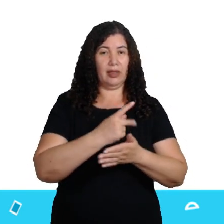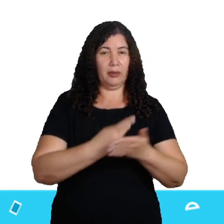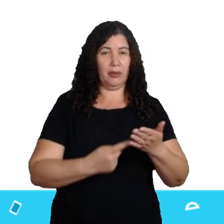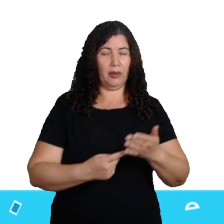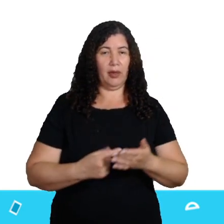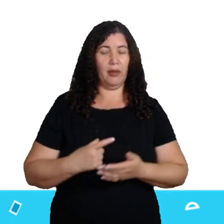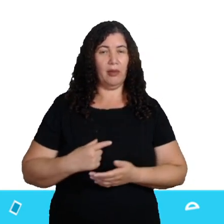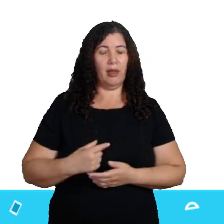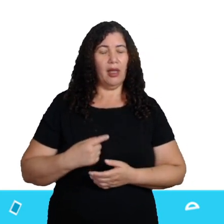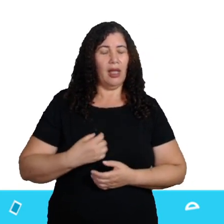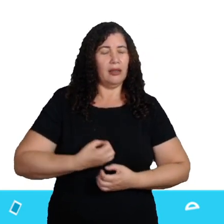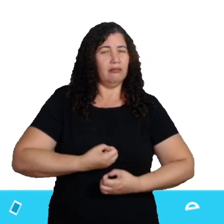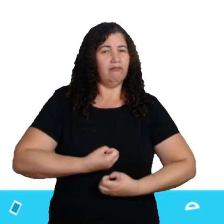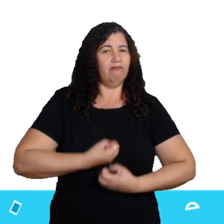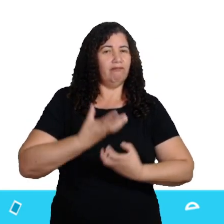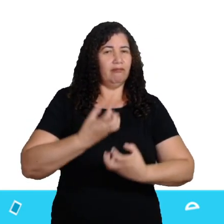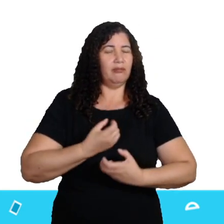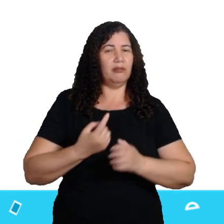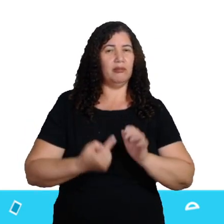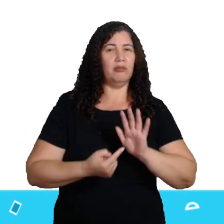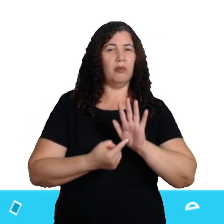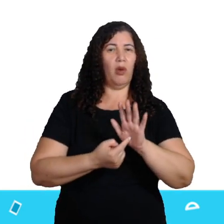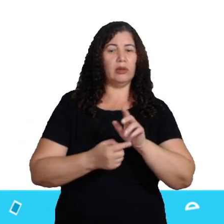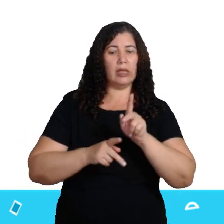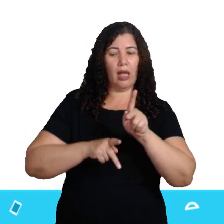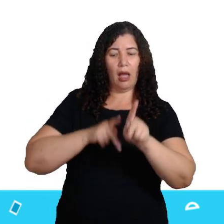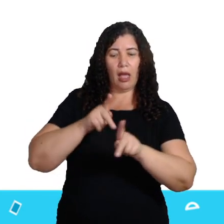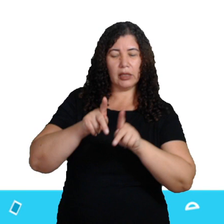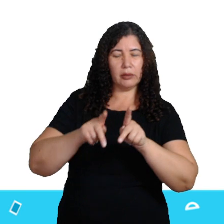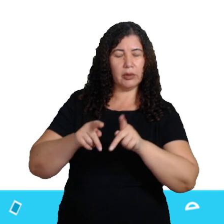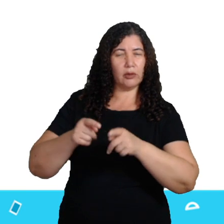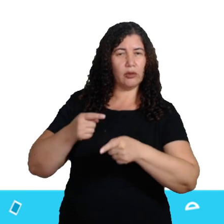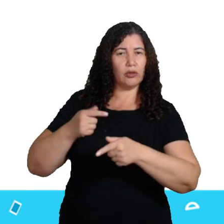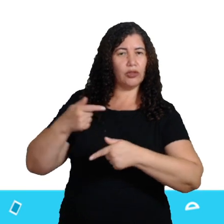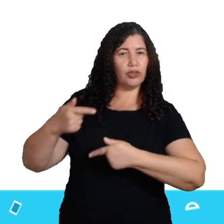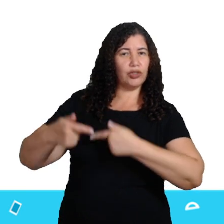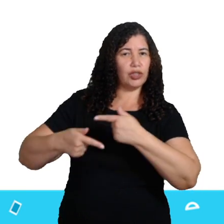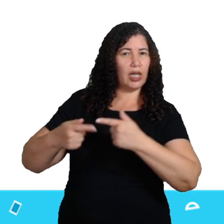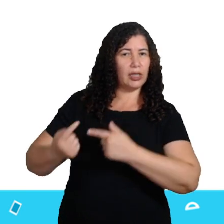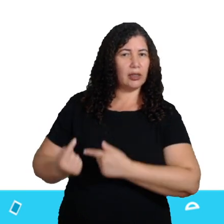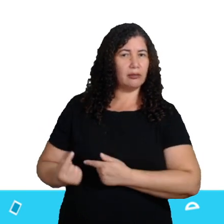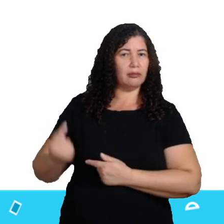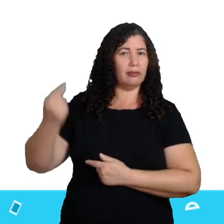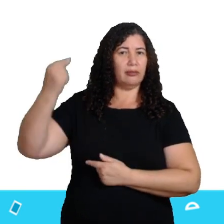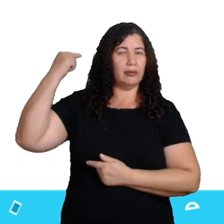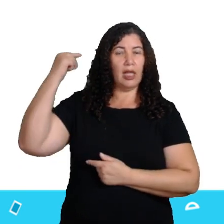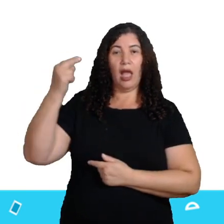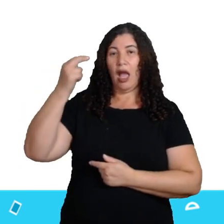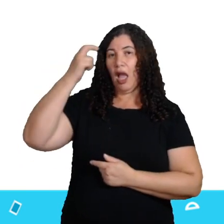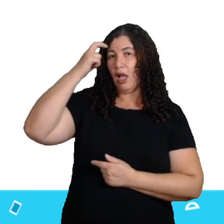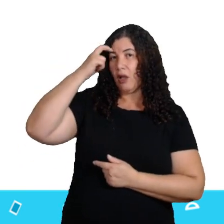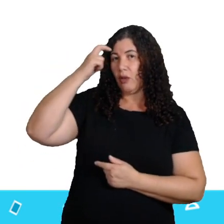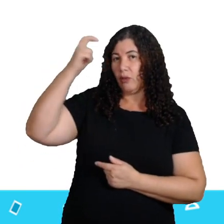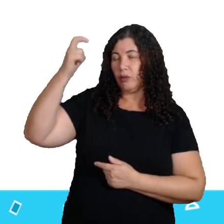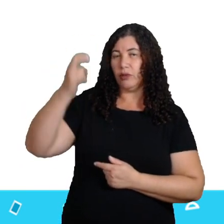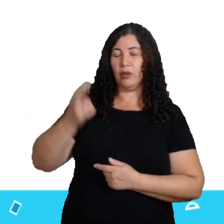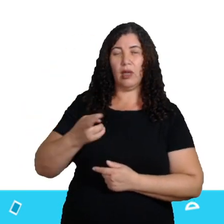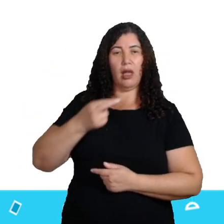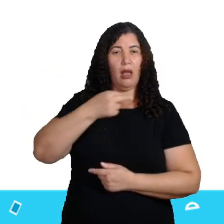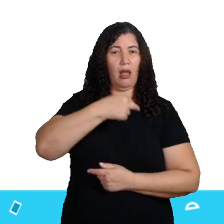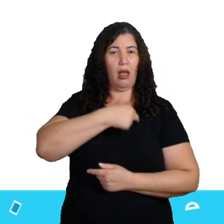lírico destaca a ancestralidade, a cultura, a religião, a riqueza de